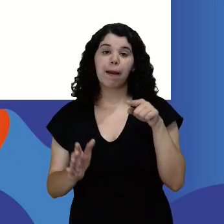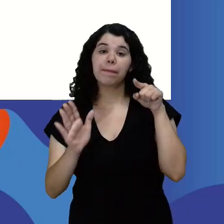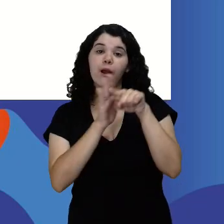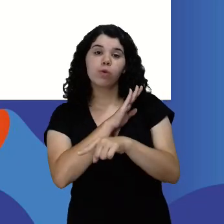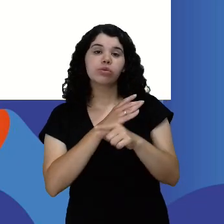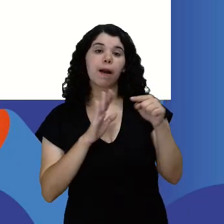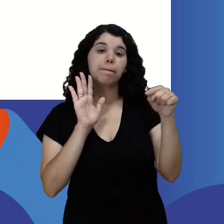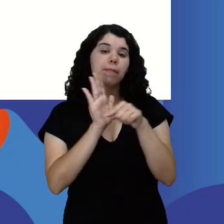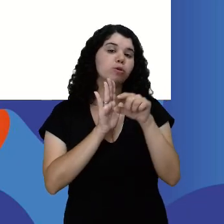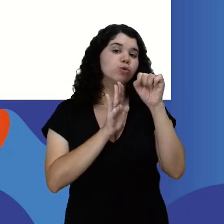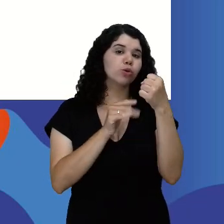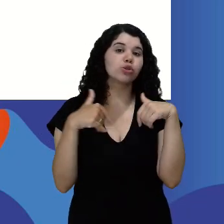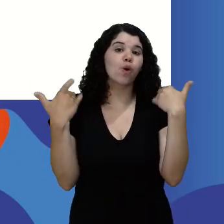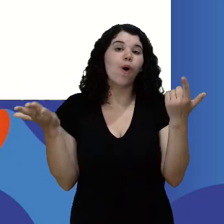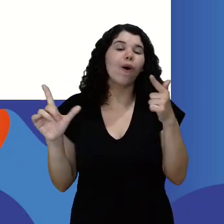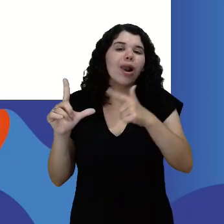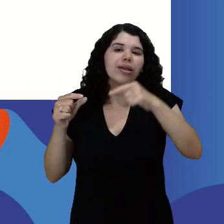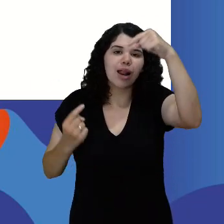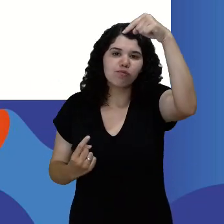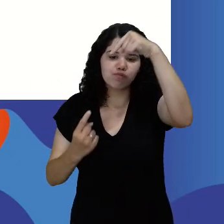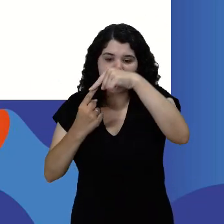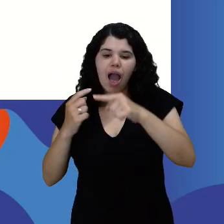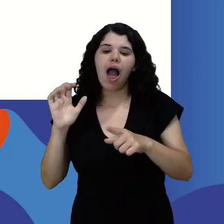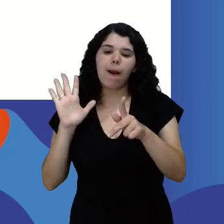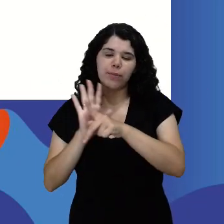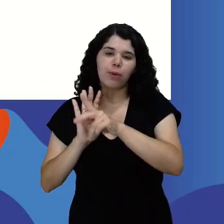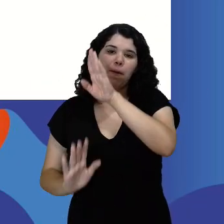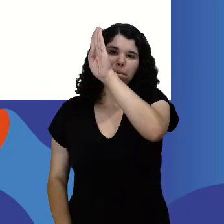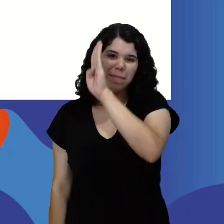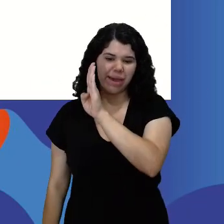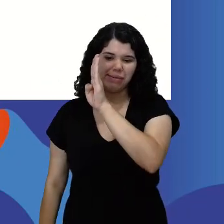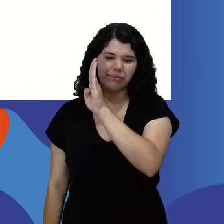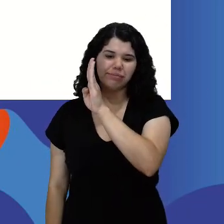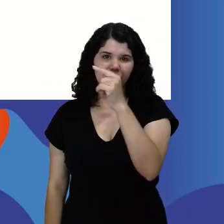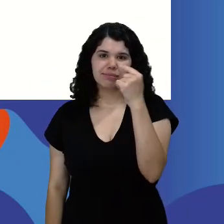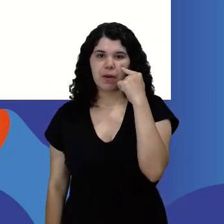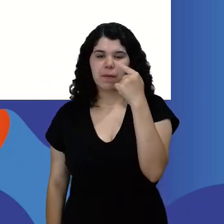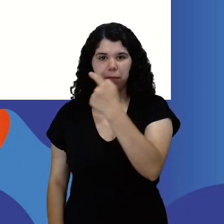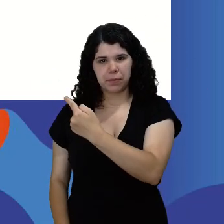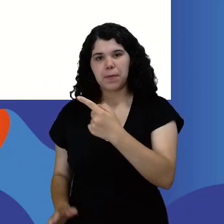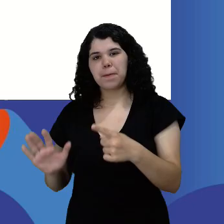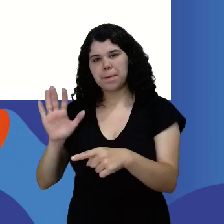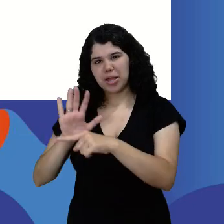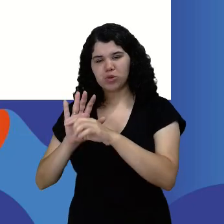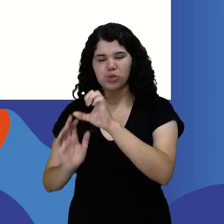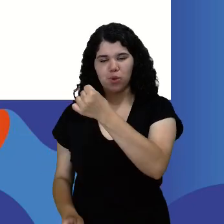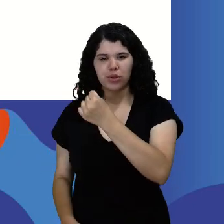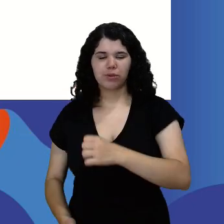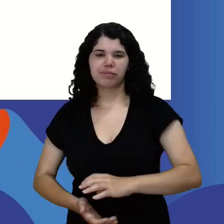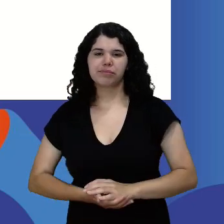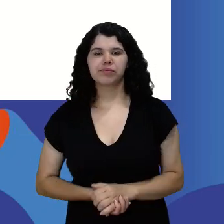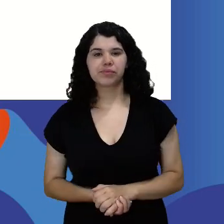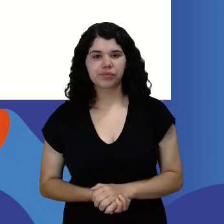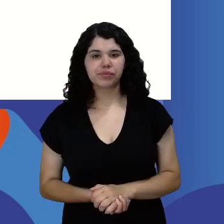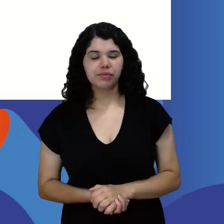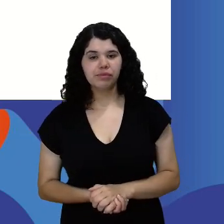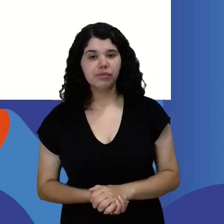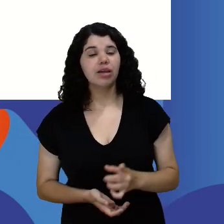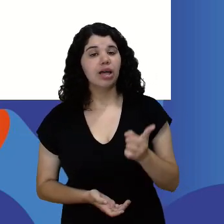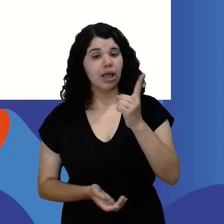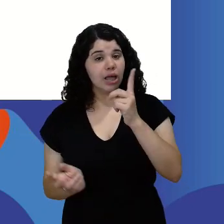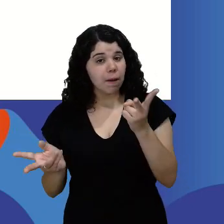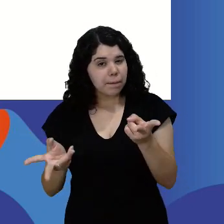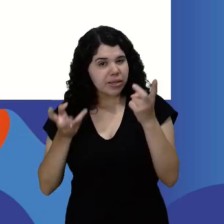menos 8, a gente tem ali B sendo o ponto representado pelo valor menos 8, ok? Então perceberam que